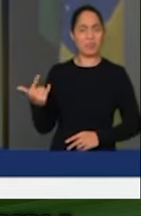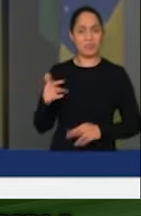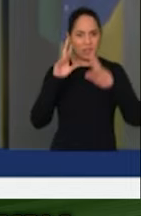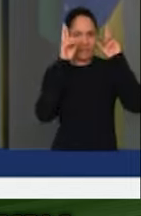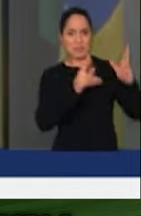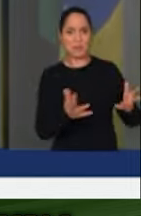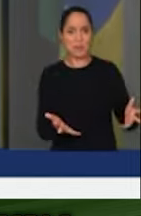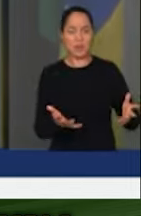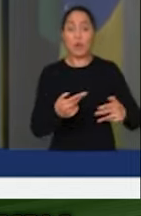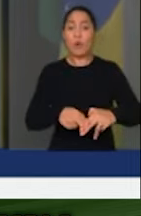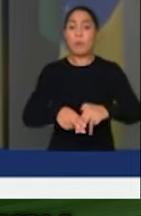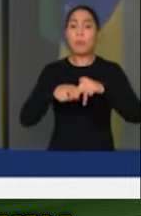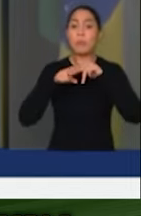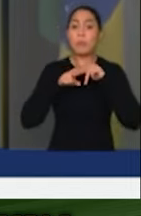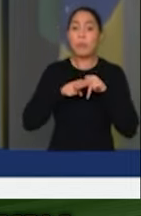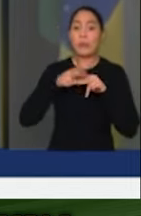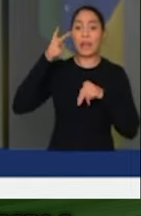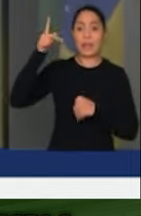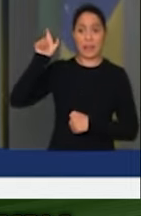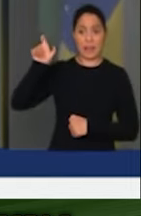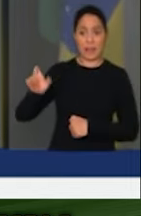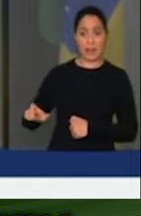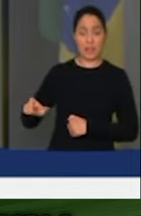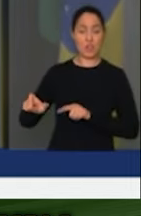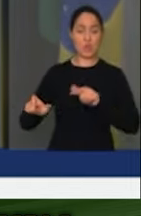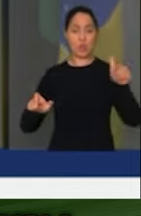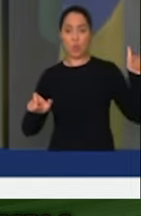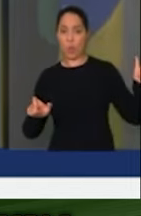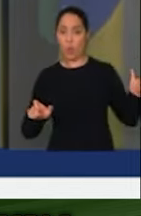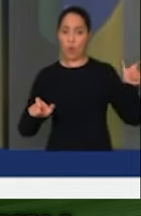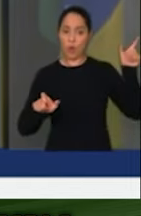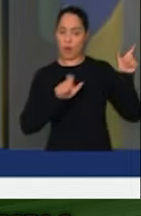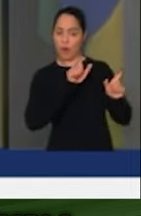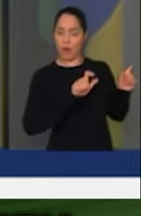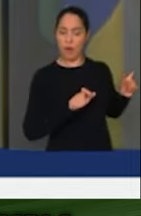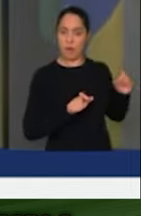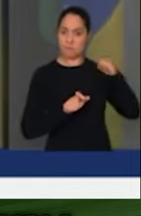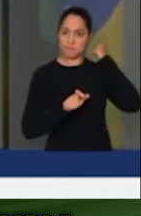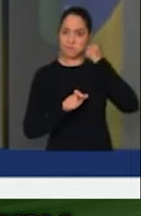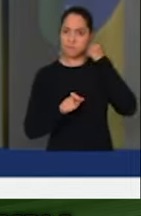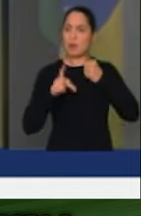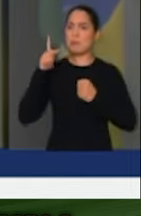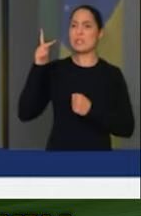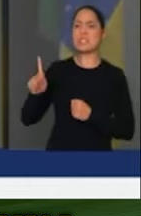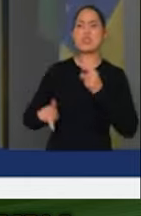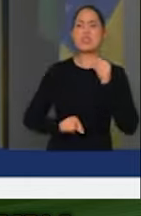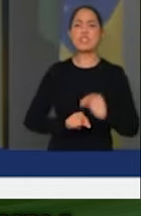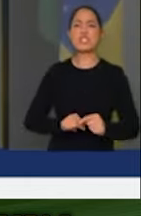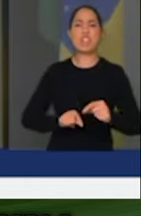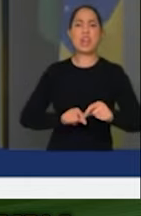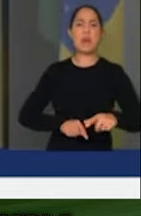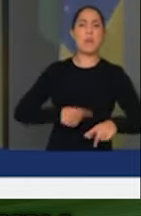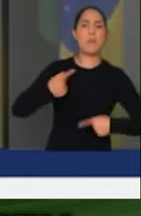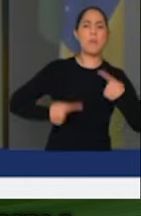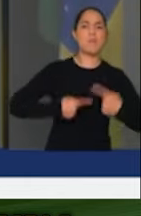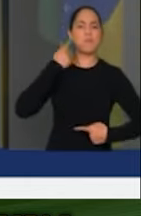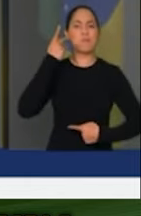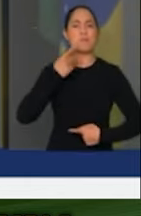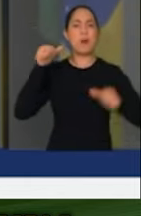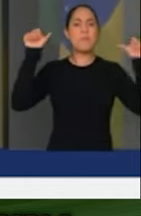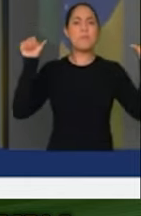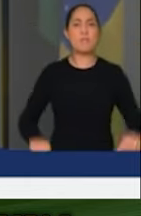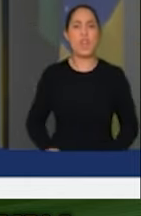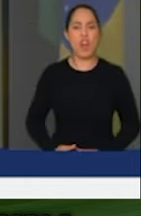ele, com mais alguns dos senadores daquela CPI, representam o que há de pior na política. A